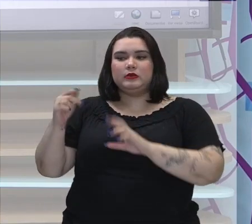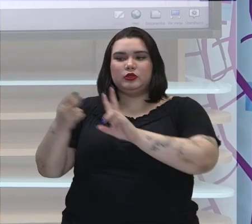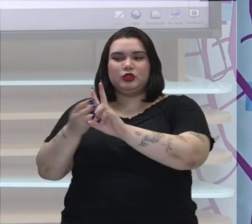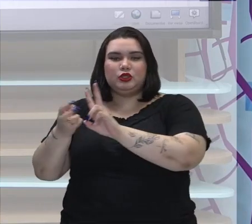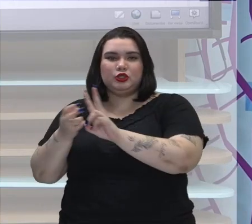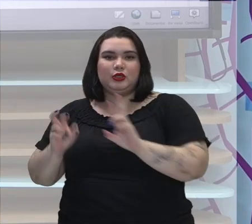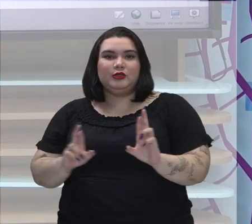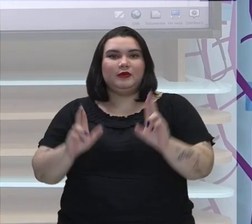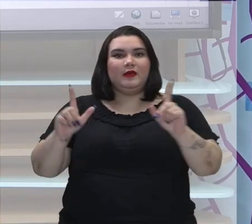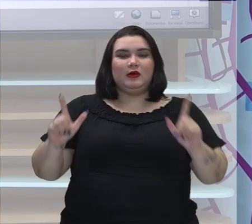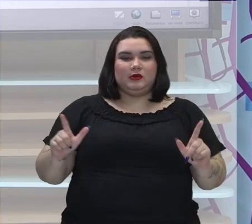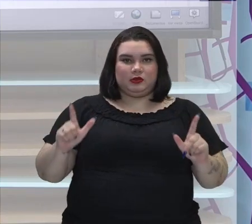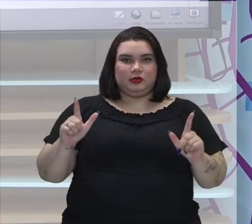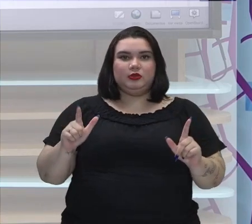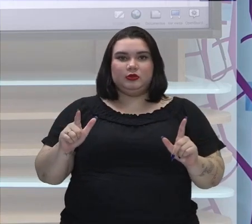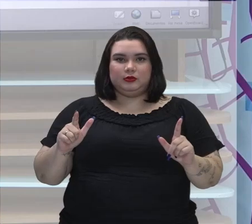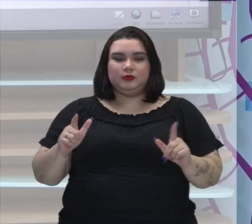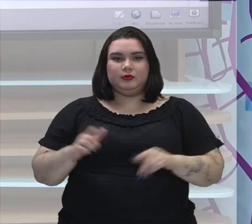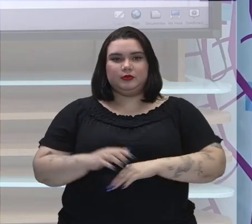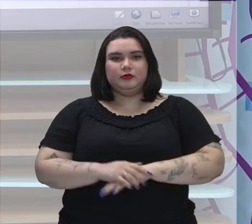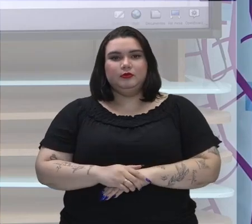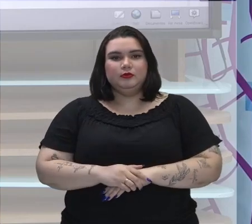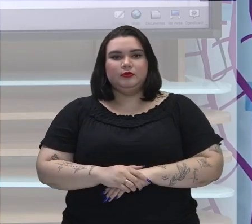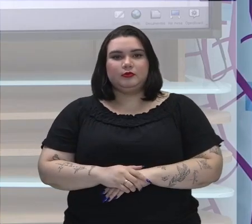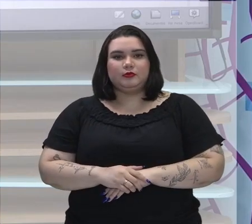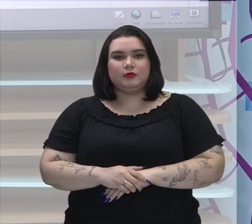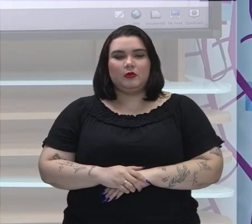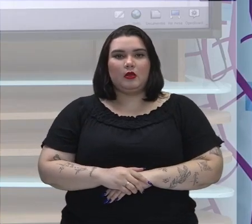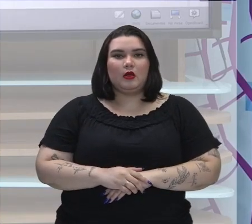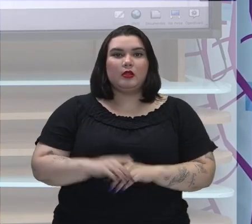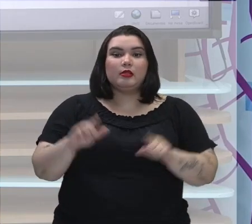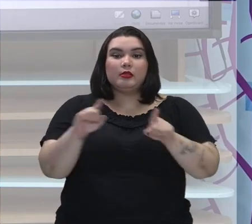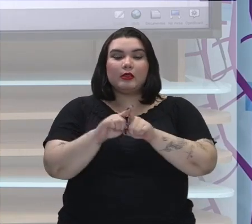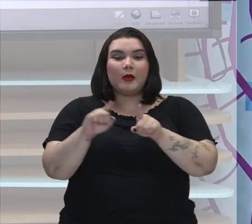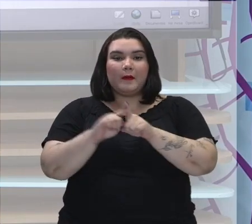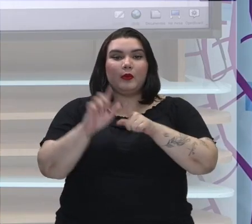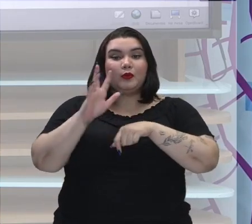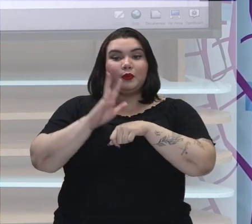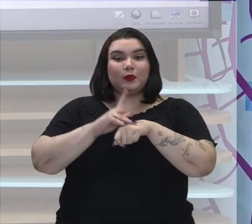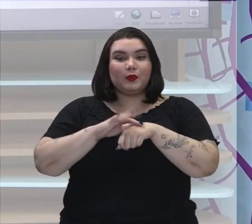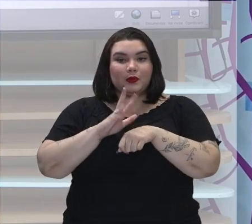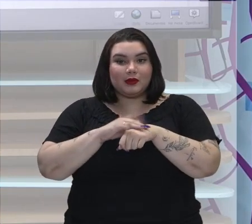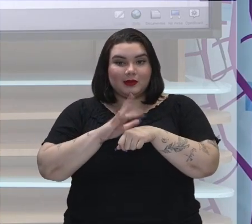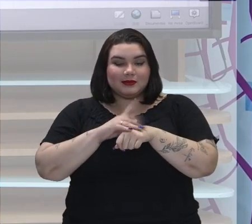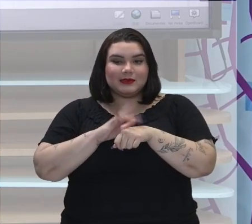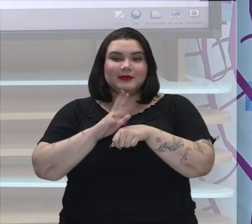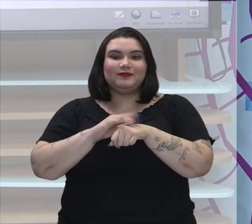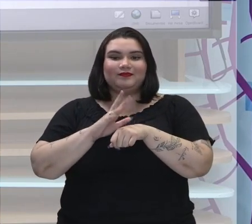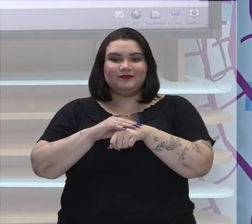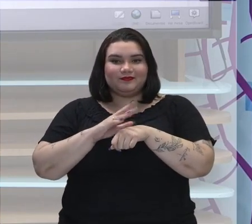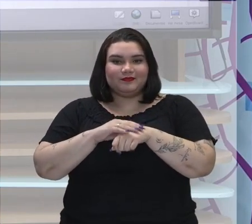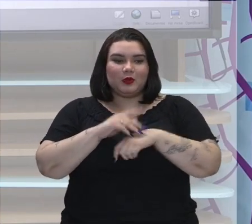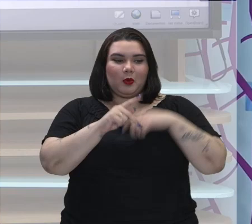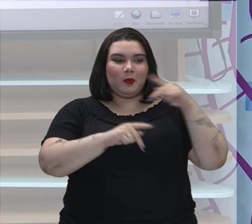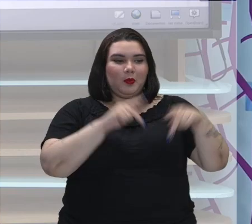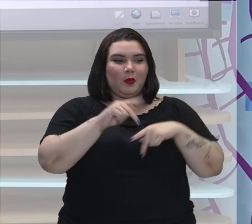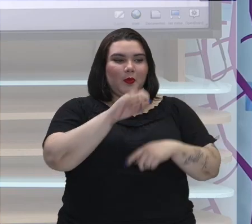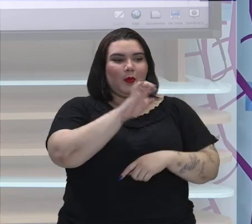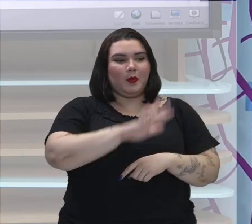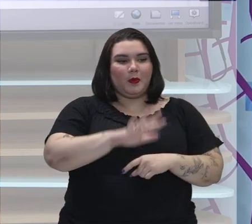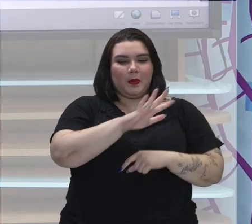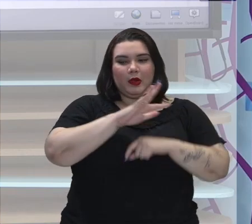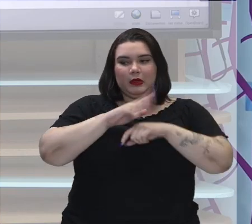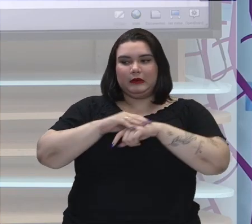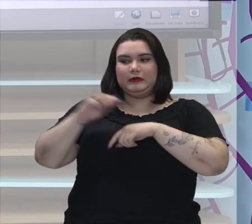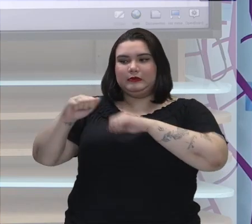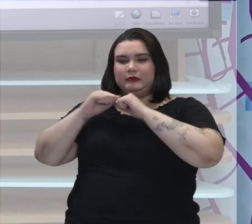indígena. Além, né, das doenças trazidas pelos povos europeus que